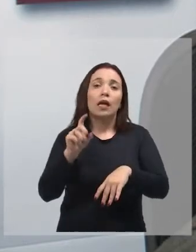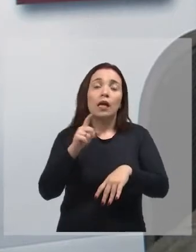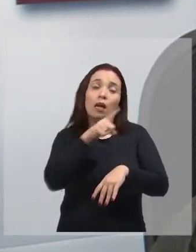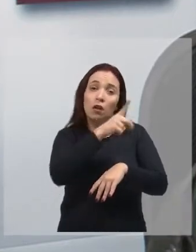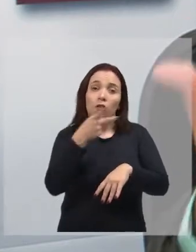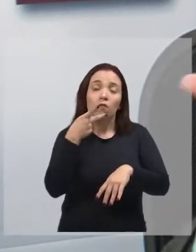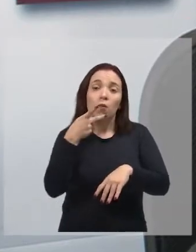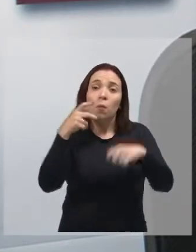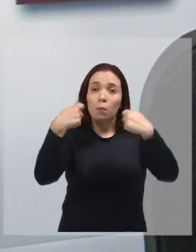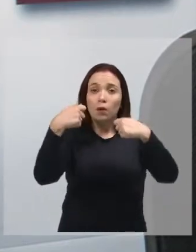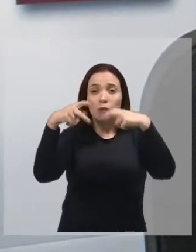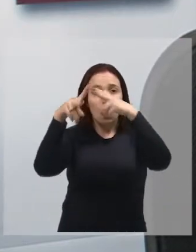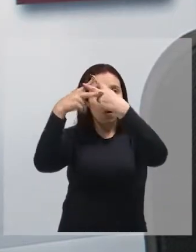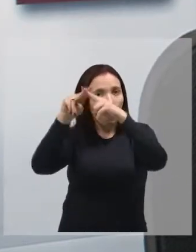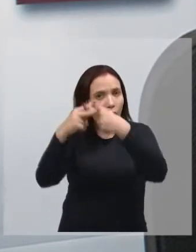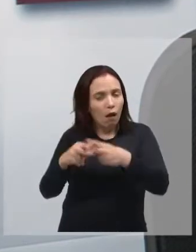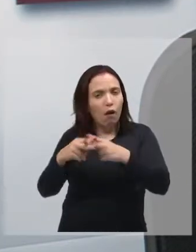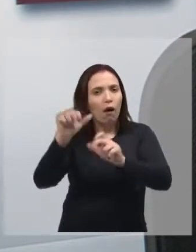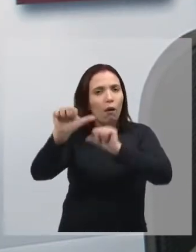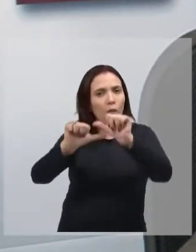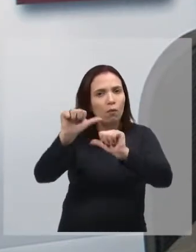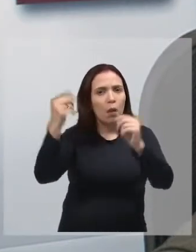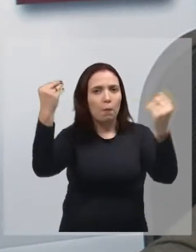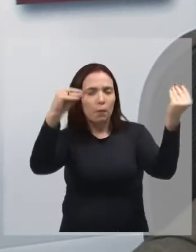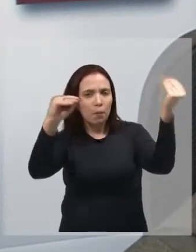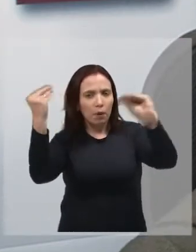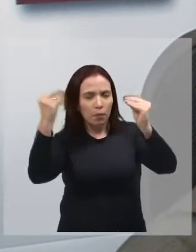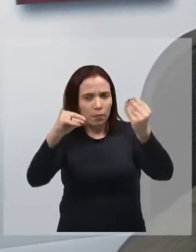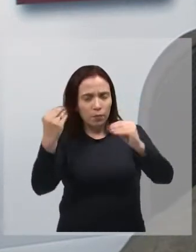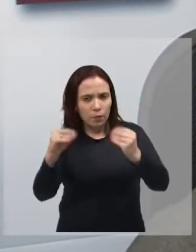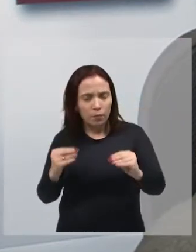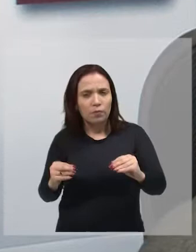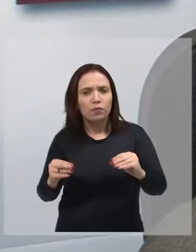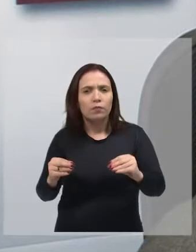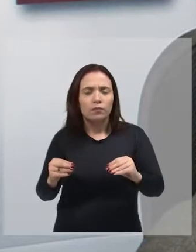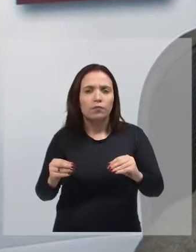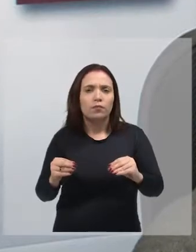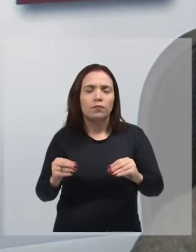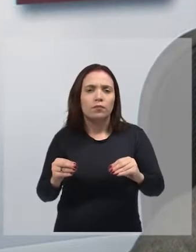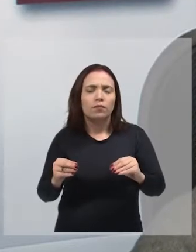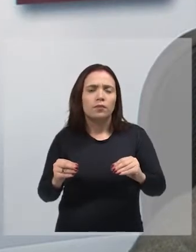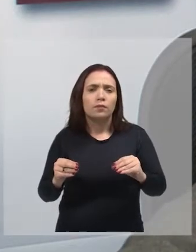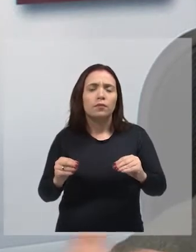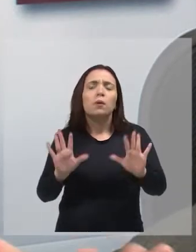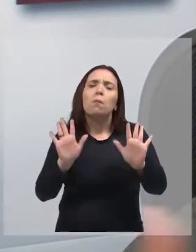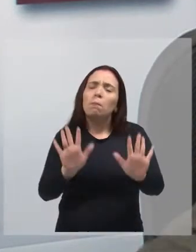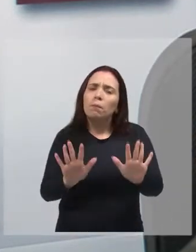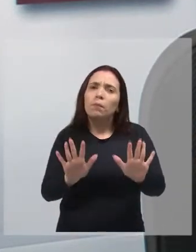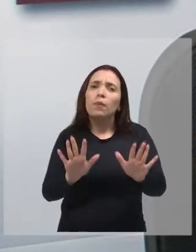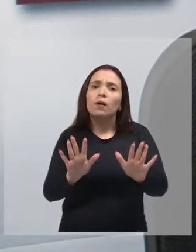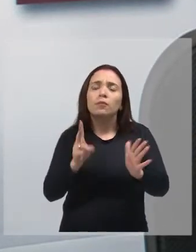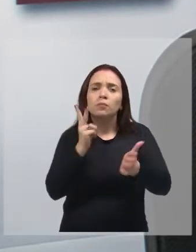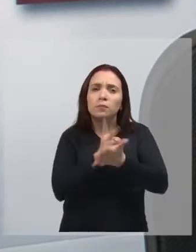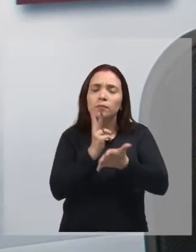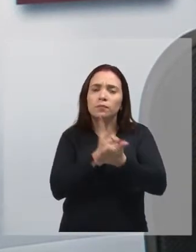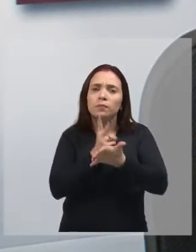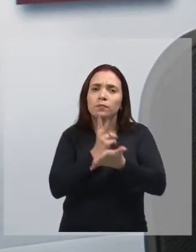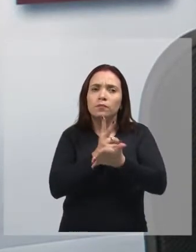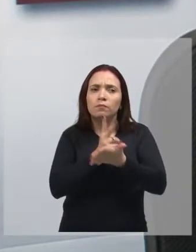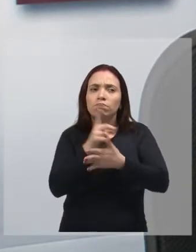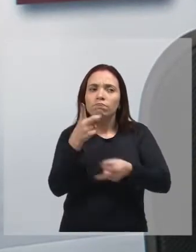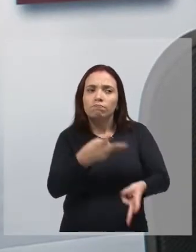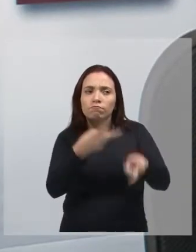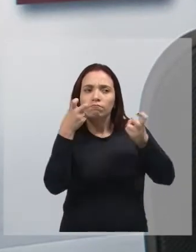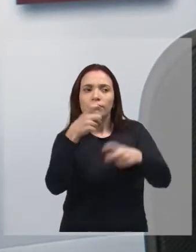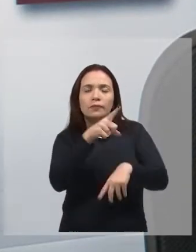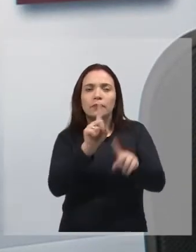ideia caso a reforma mude de concepção interna. Mas o mesmo você já nota,